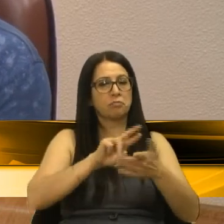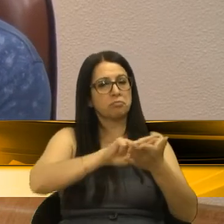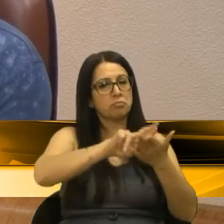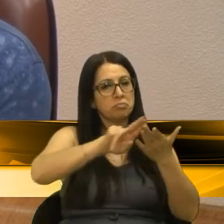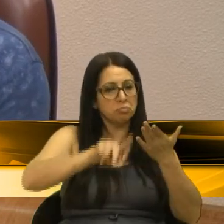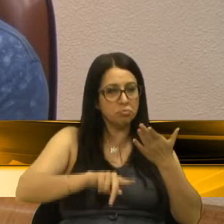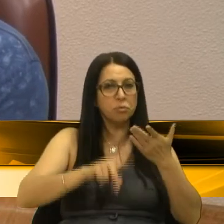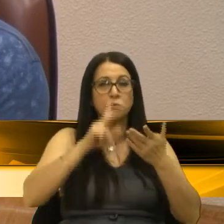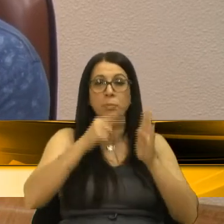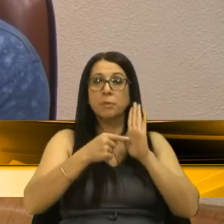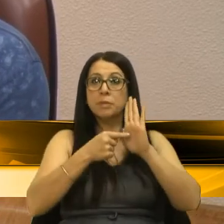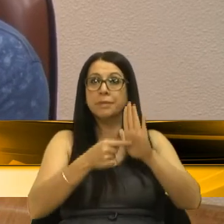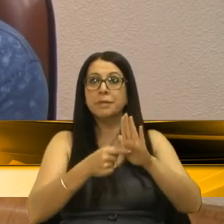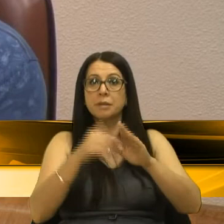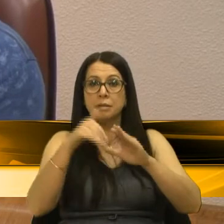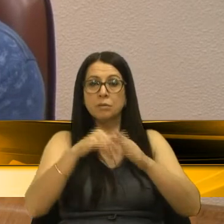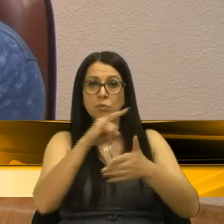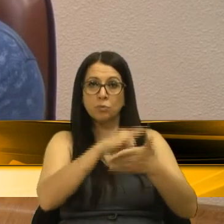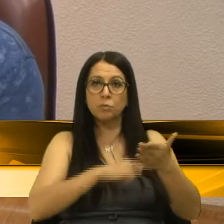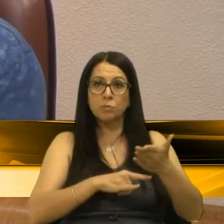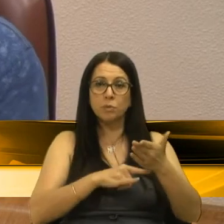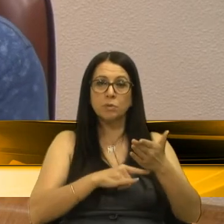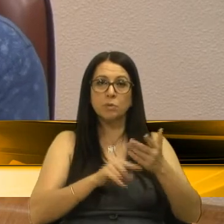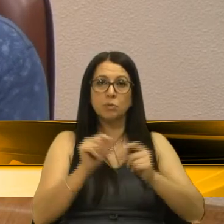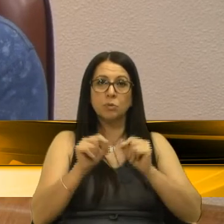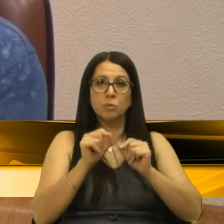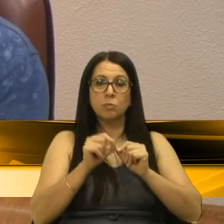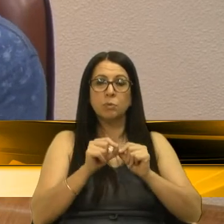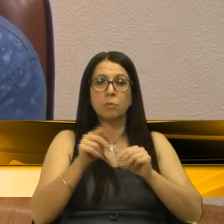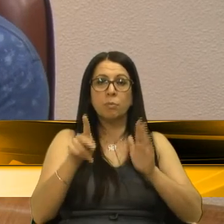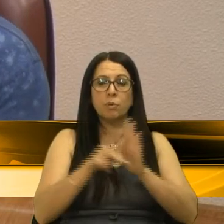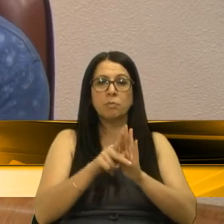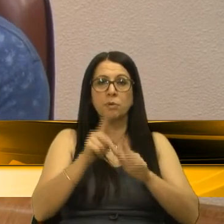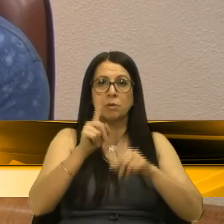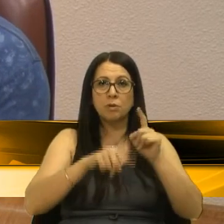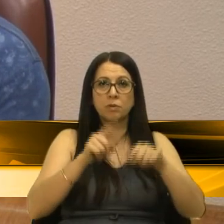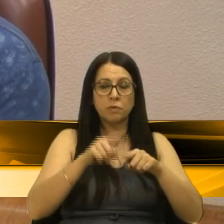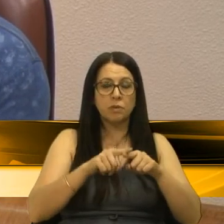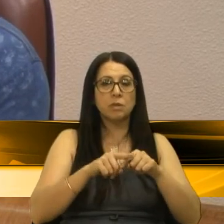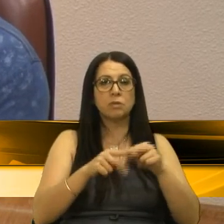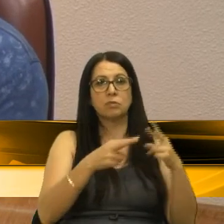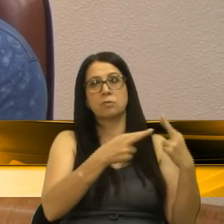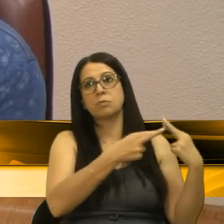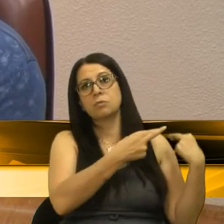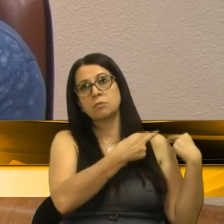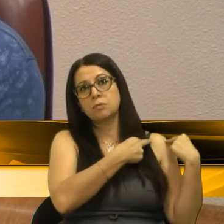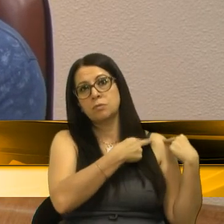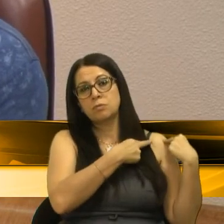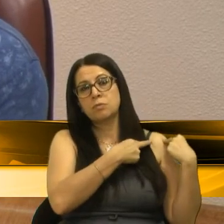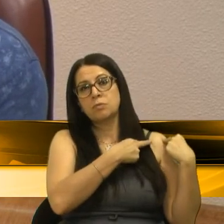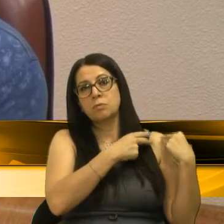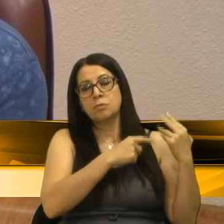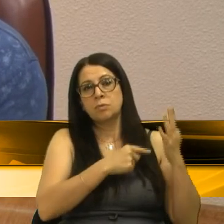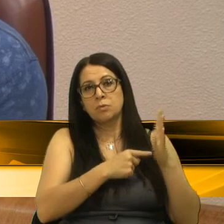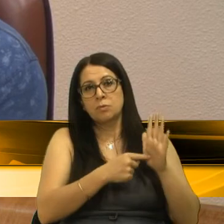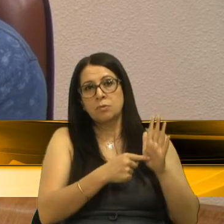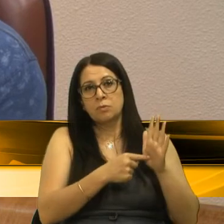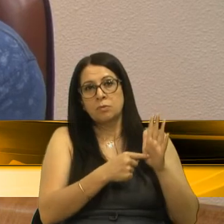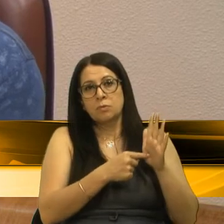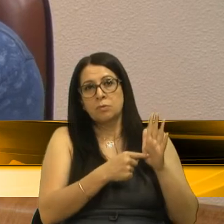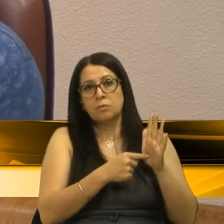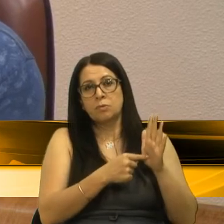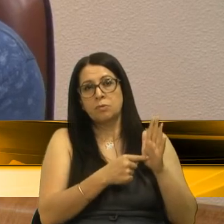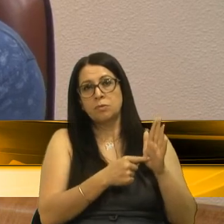ser apresentado, além dos documentos relativos à própria atividade, termo de compromisso e responsabilidade firmado pelos responsáveis